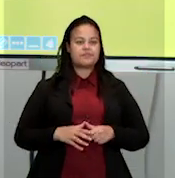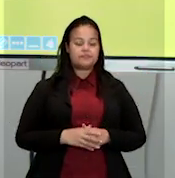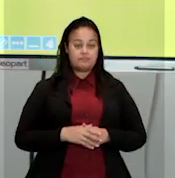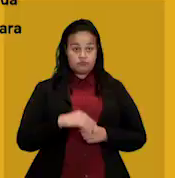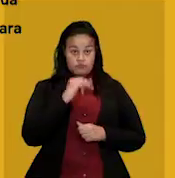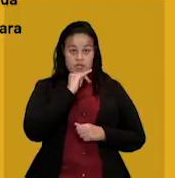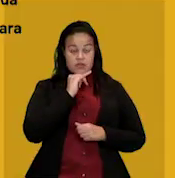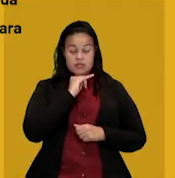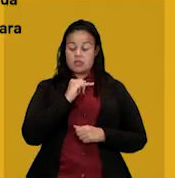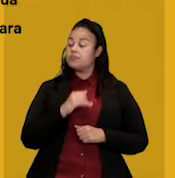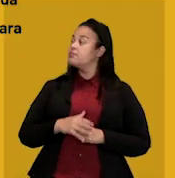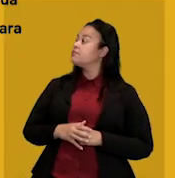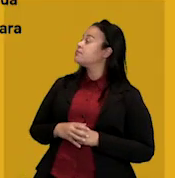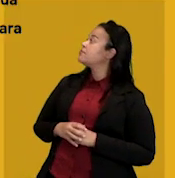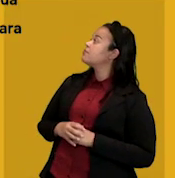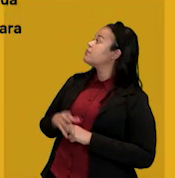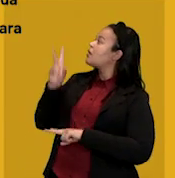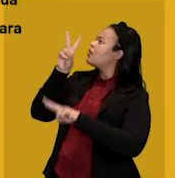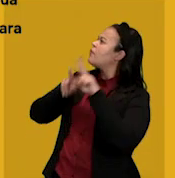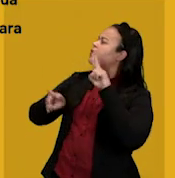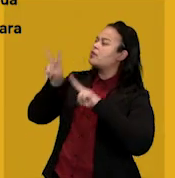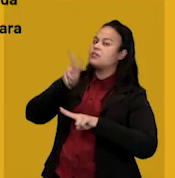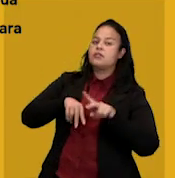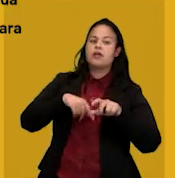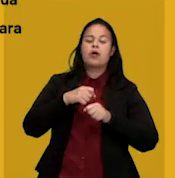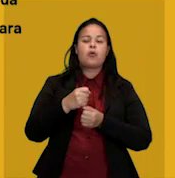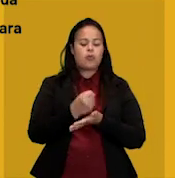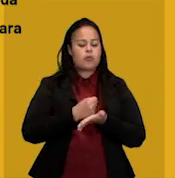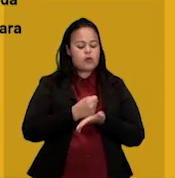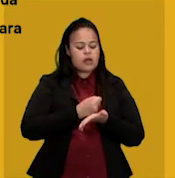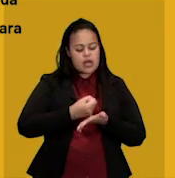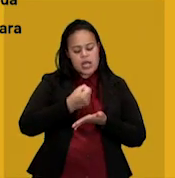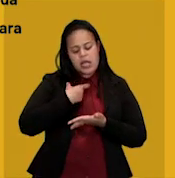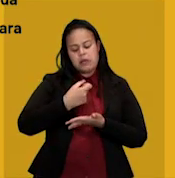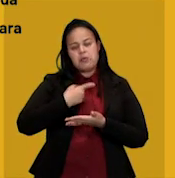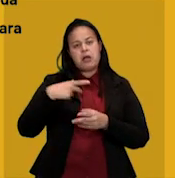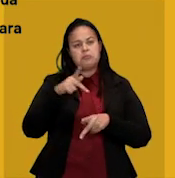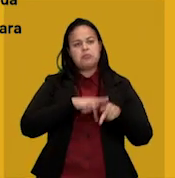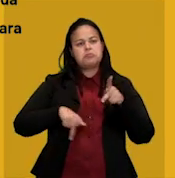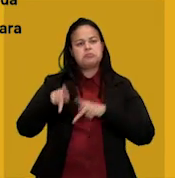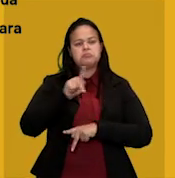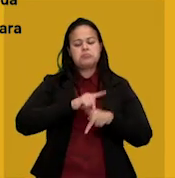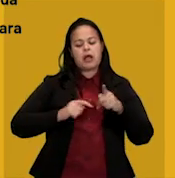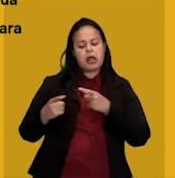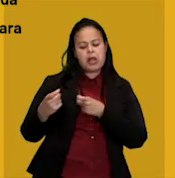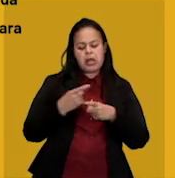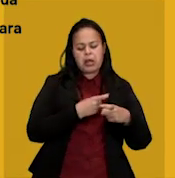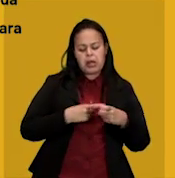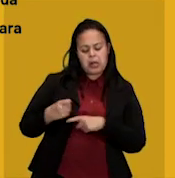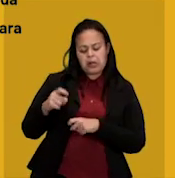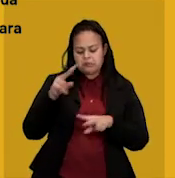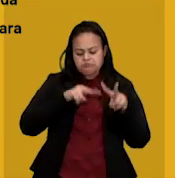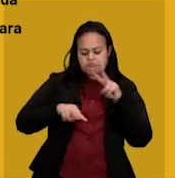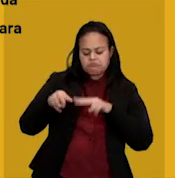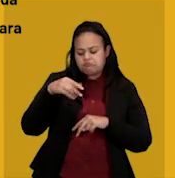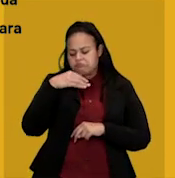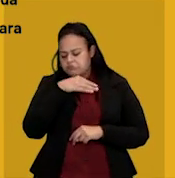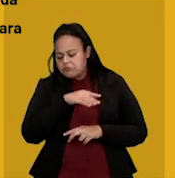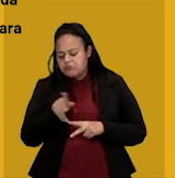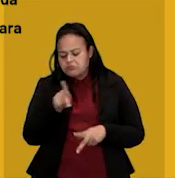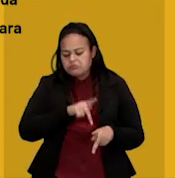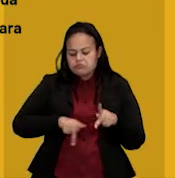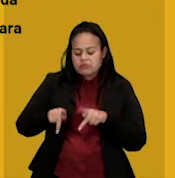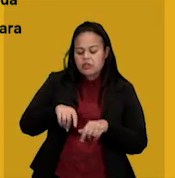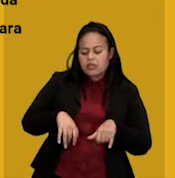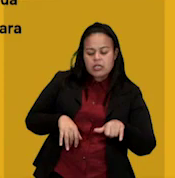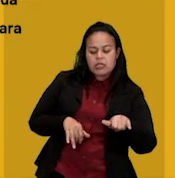Temos mais um exemplo. Ao analisar o efeito de um remédio de uma população de bactérias, verificou-se que a população